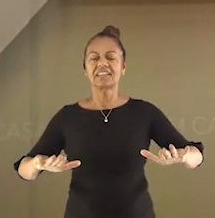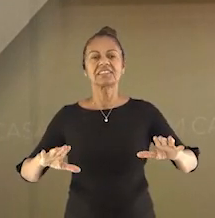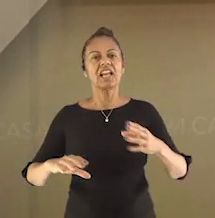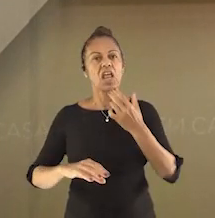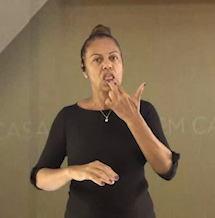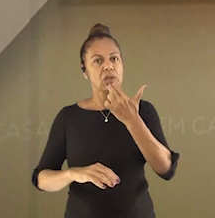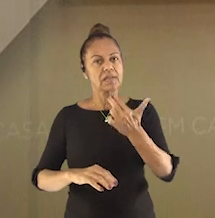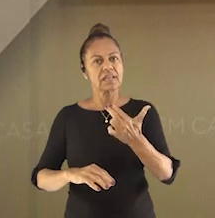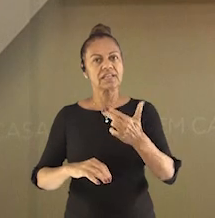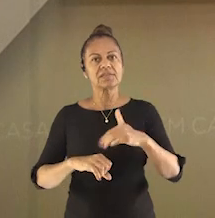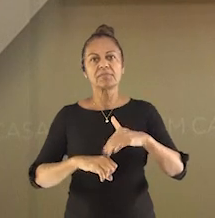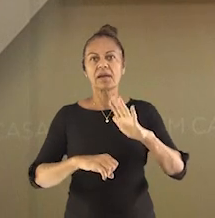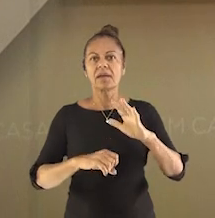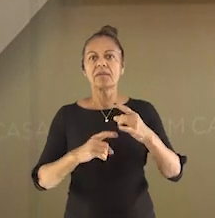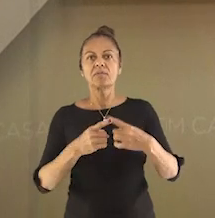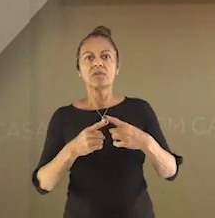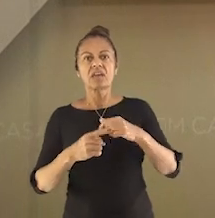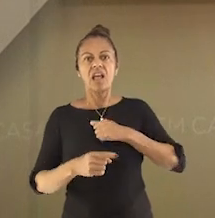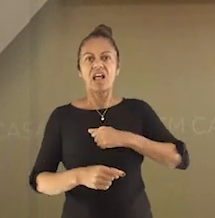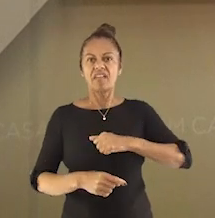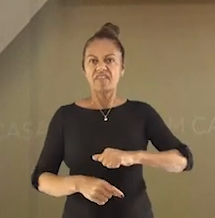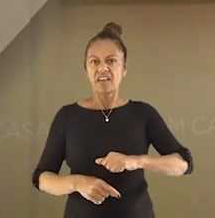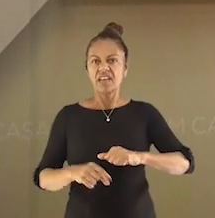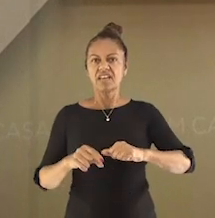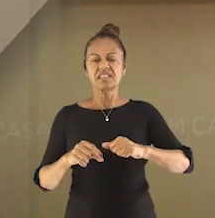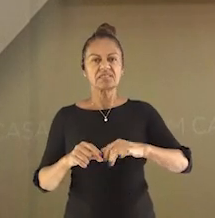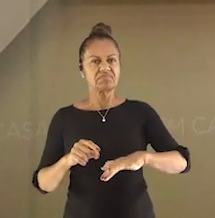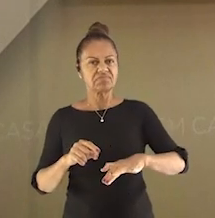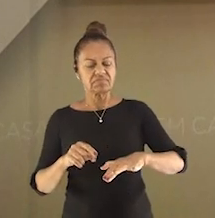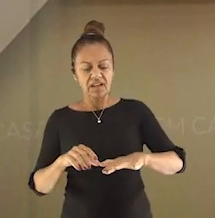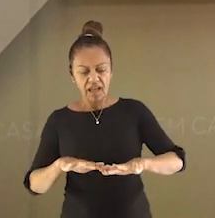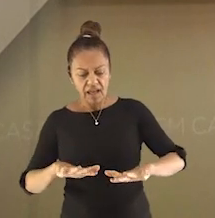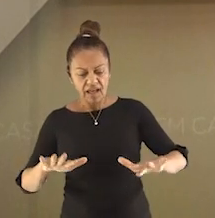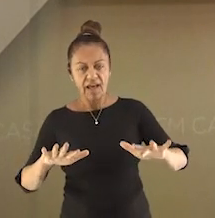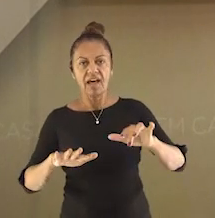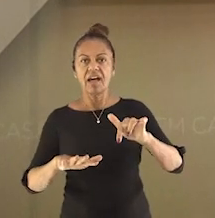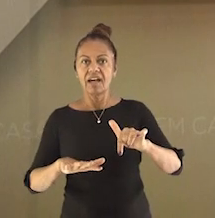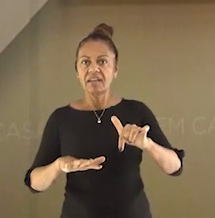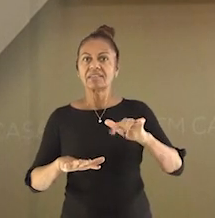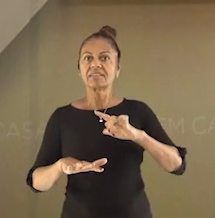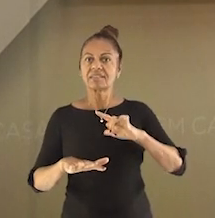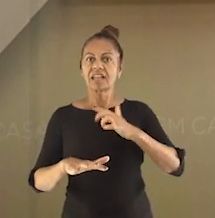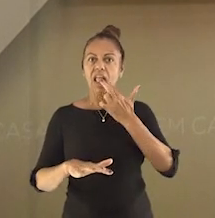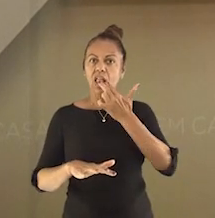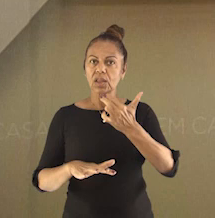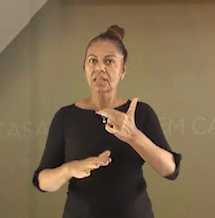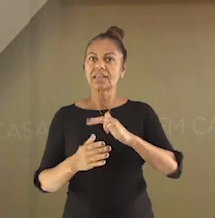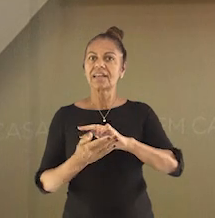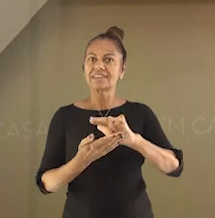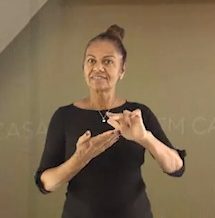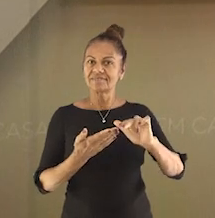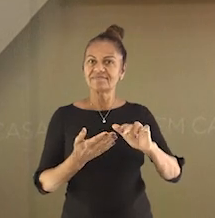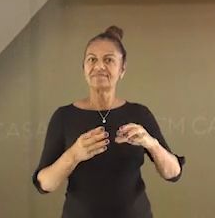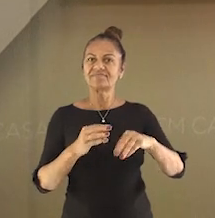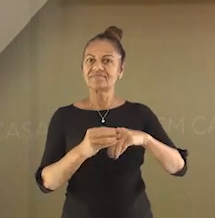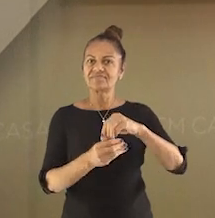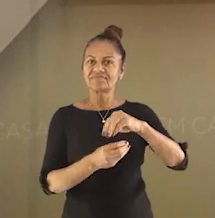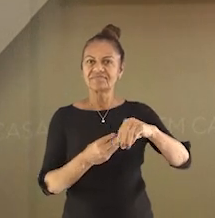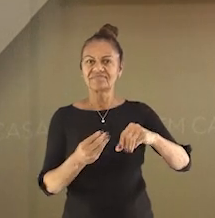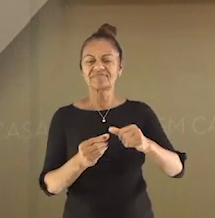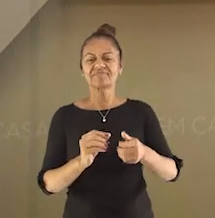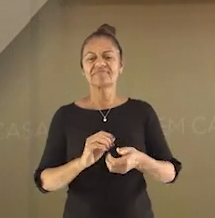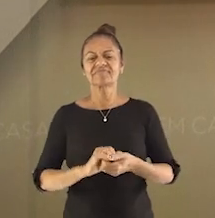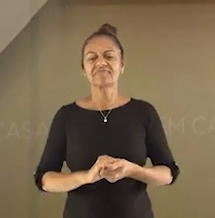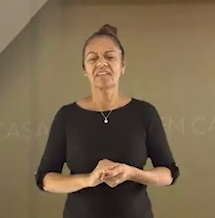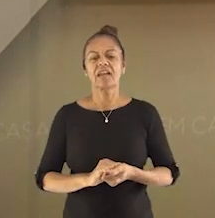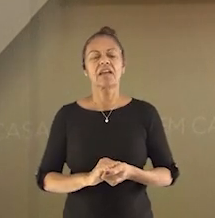rico, pois as fezes fornecem muitos nutrientes. Espero que tenham gostado da aula de hoje. Como o